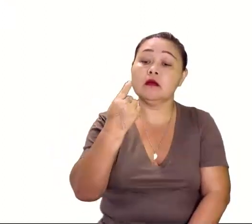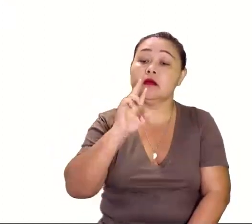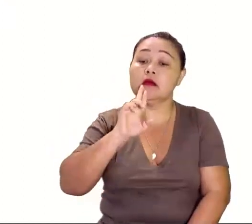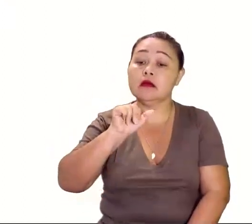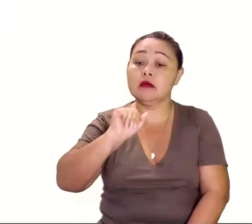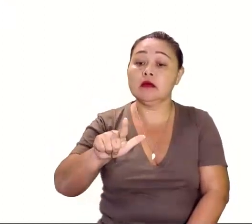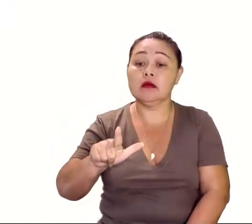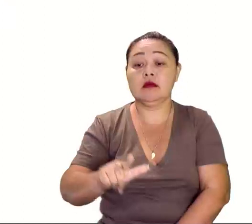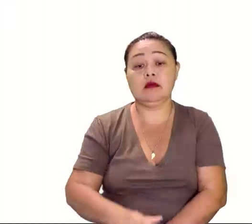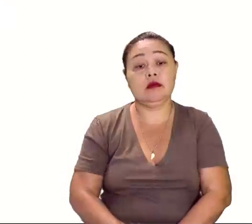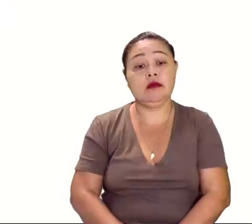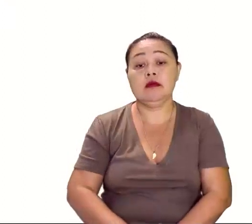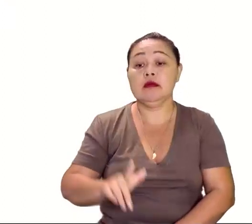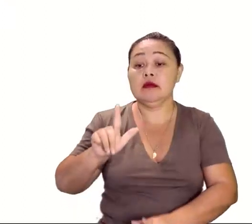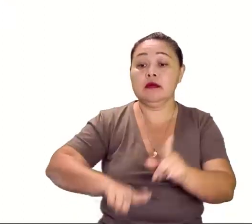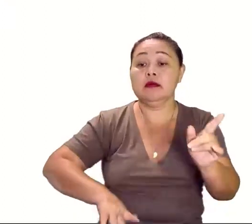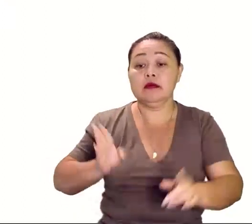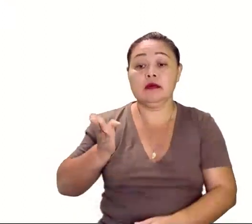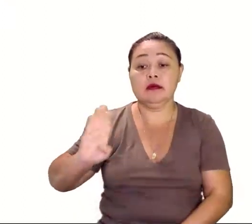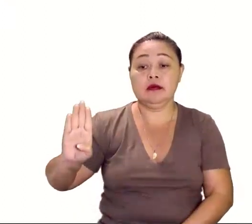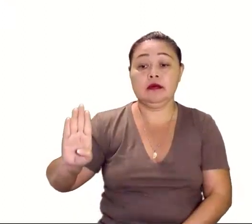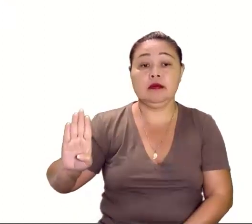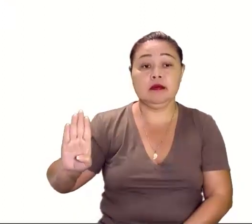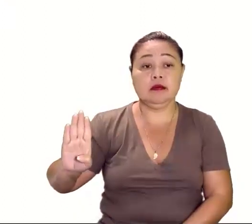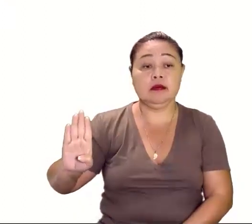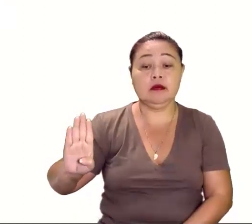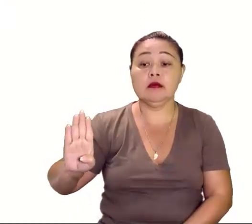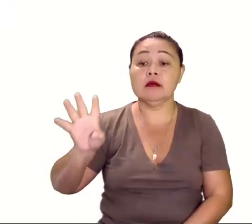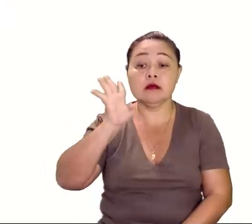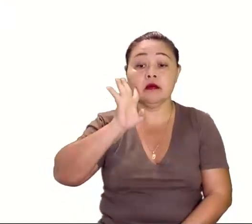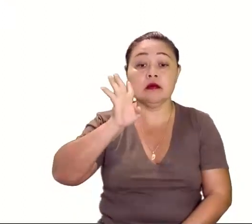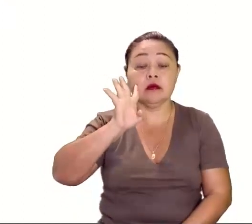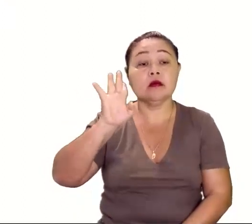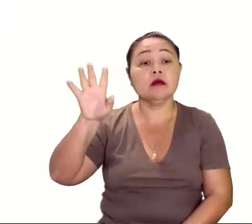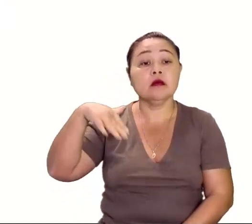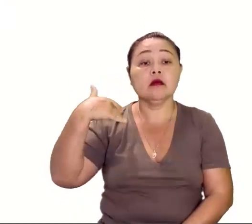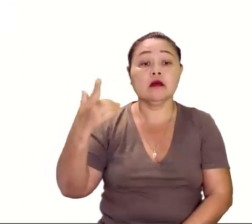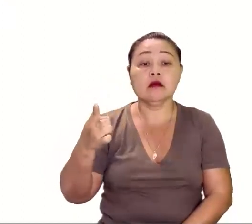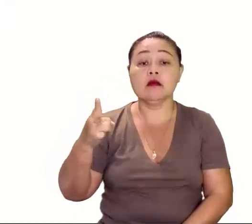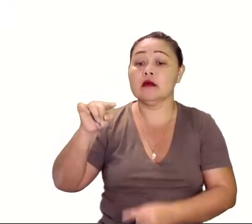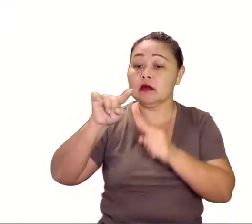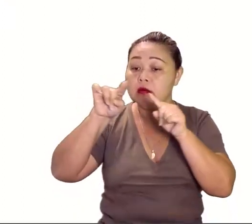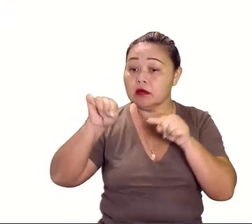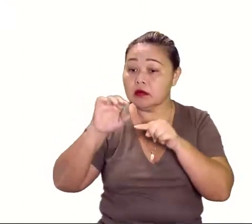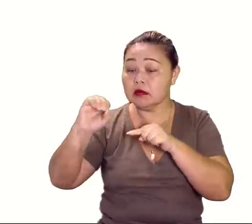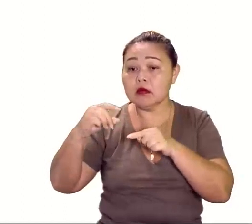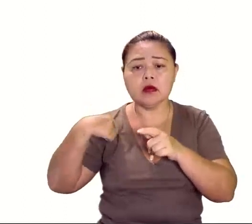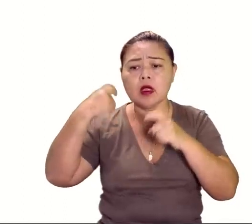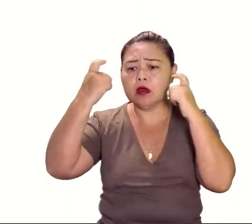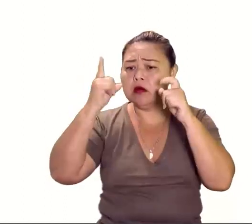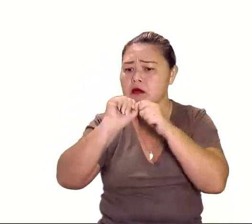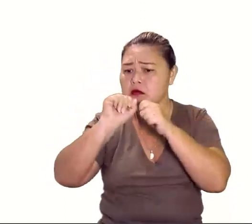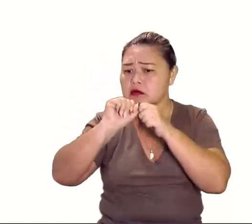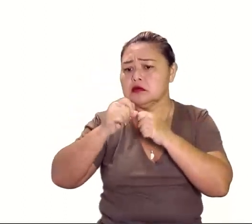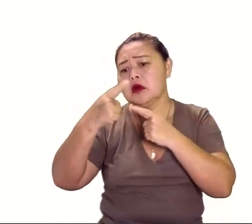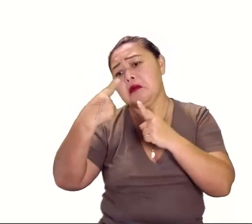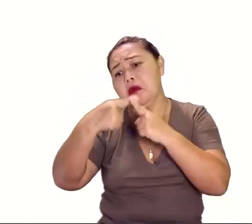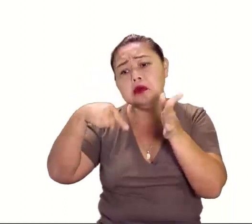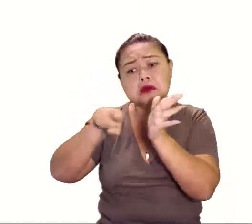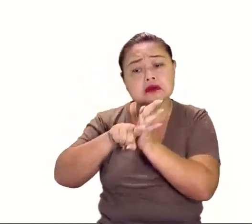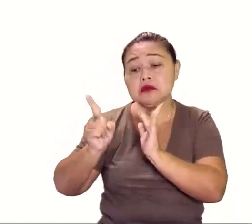solução real. Letra B. B de legal, né? Então quando o delta é 0, eu nem preciso me preocupar com a parte do positivo e